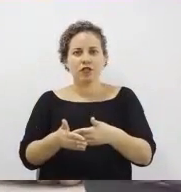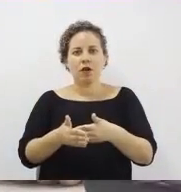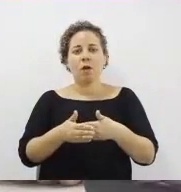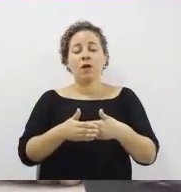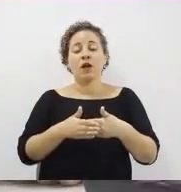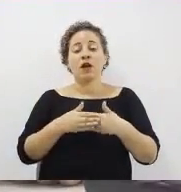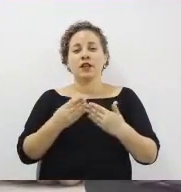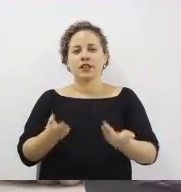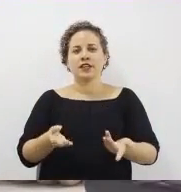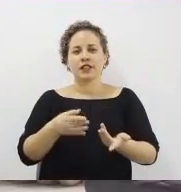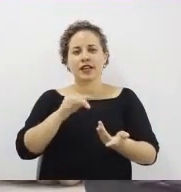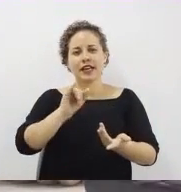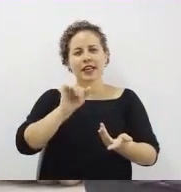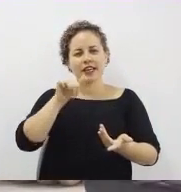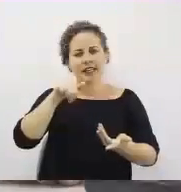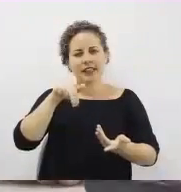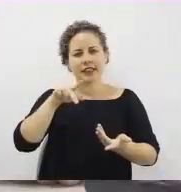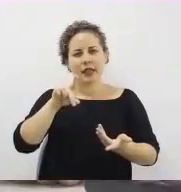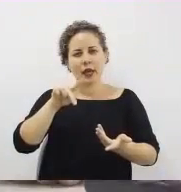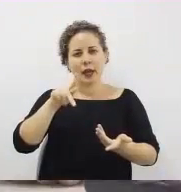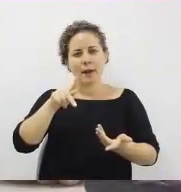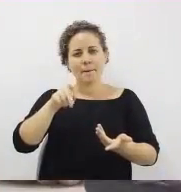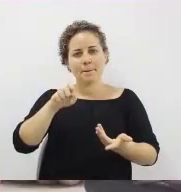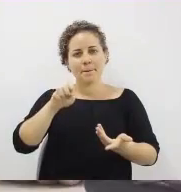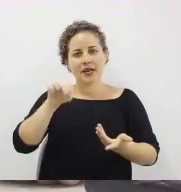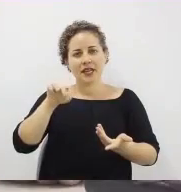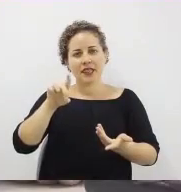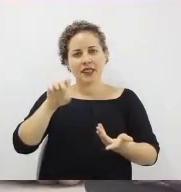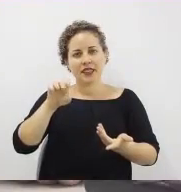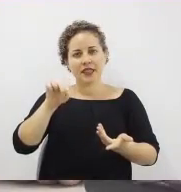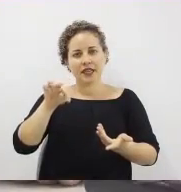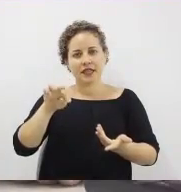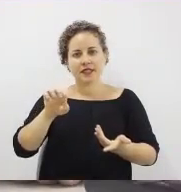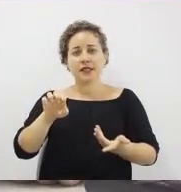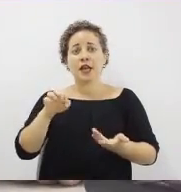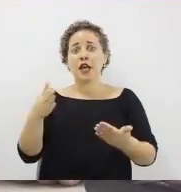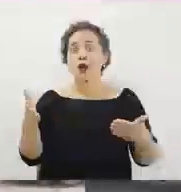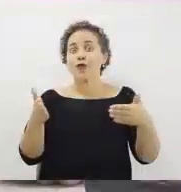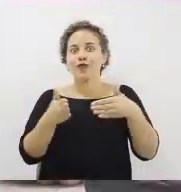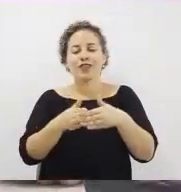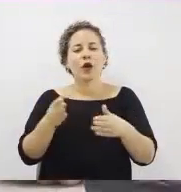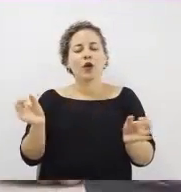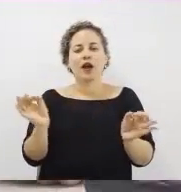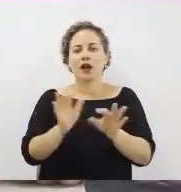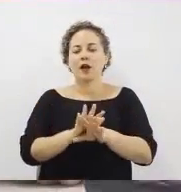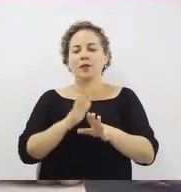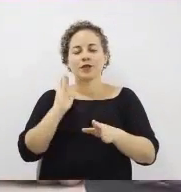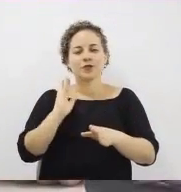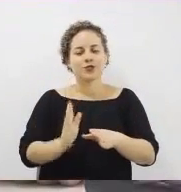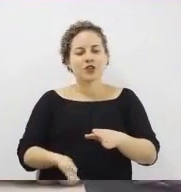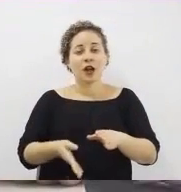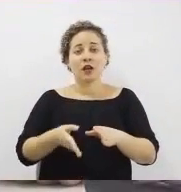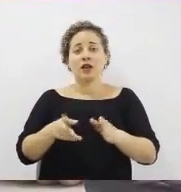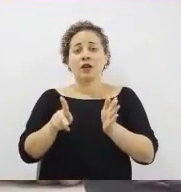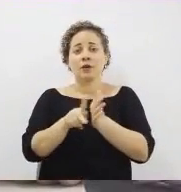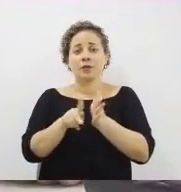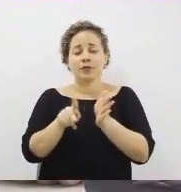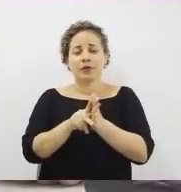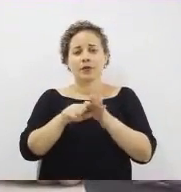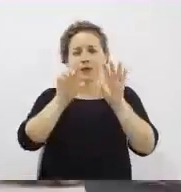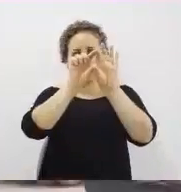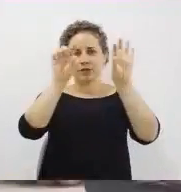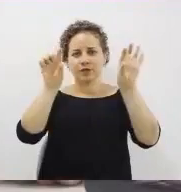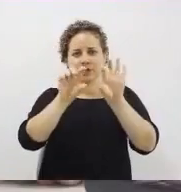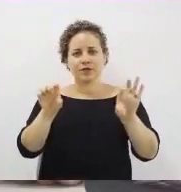demanda independente se relaciona aos produtos finais propriamente dito. O produto que está na prateleira tem uma